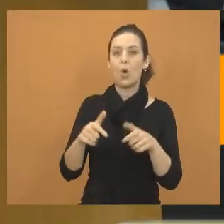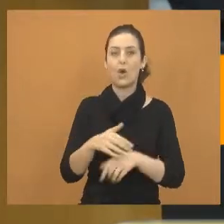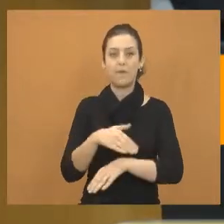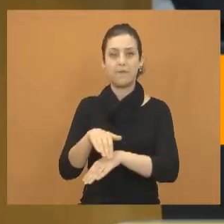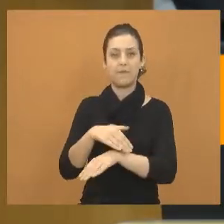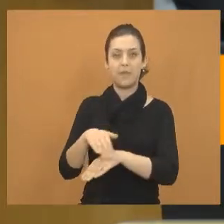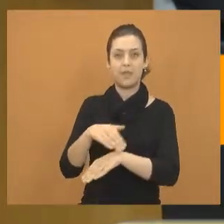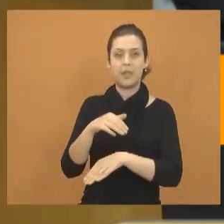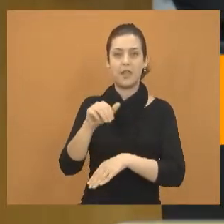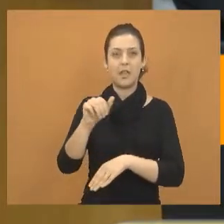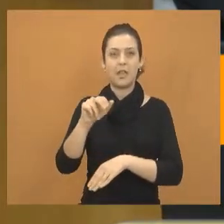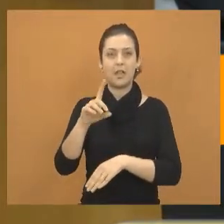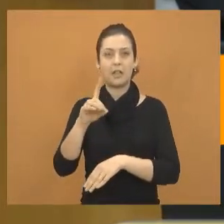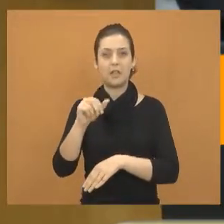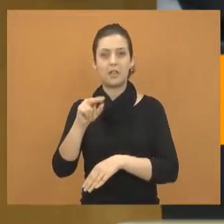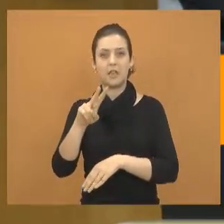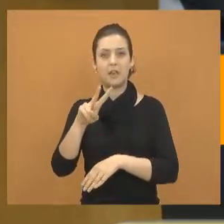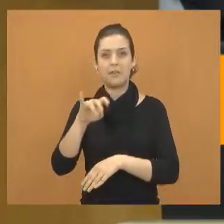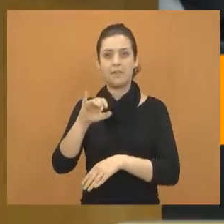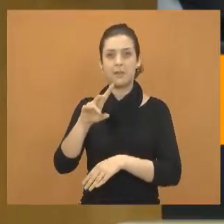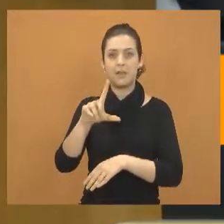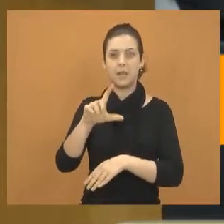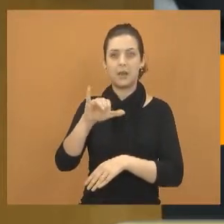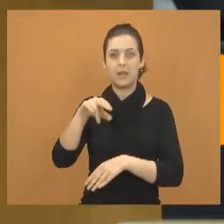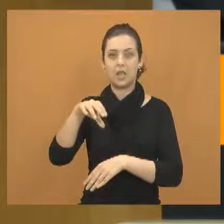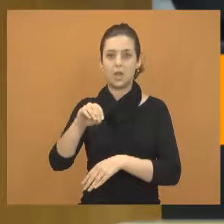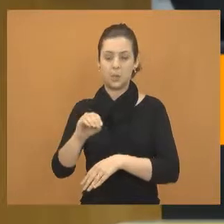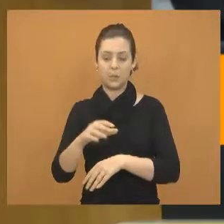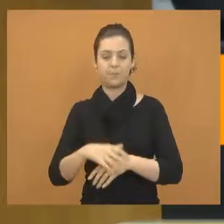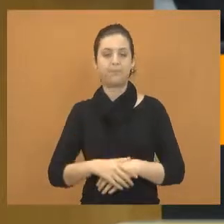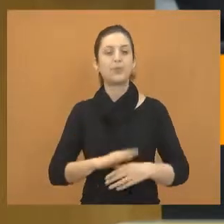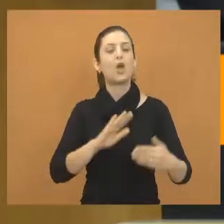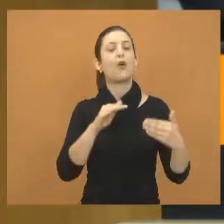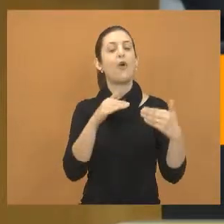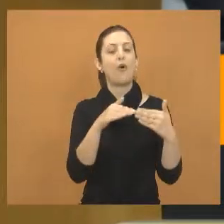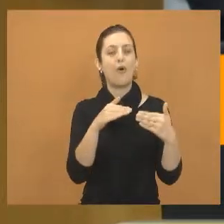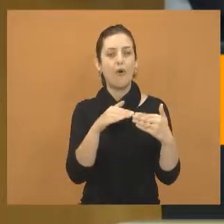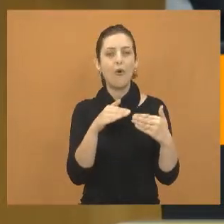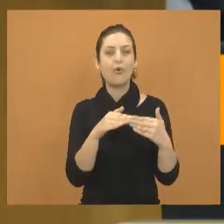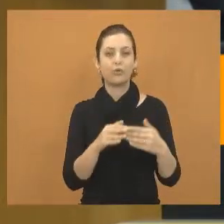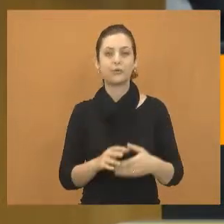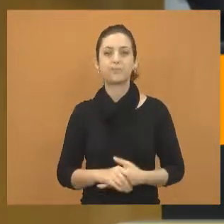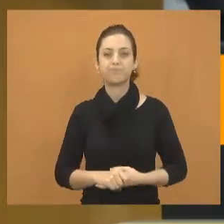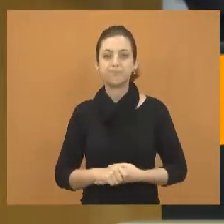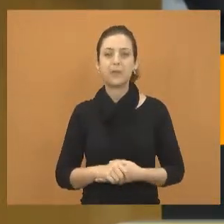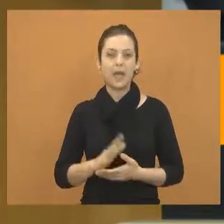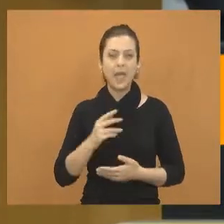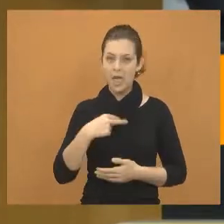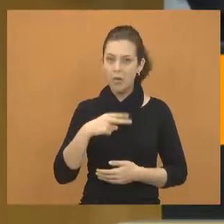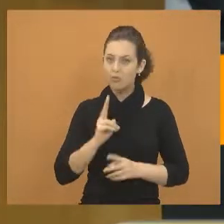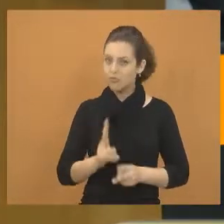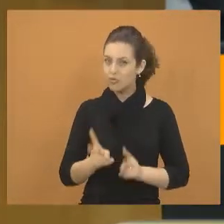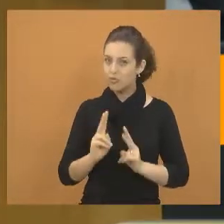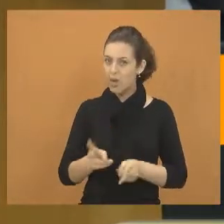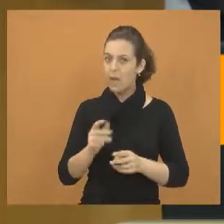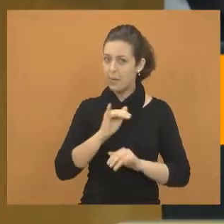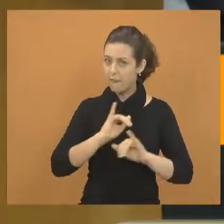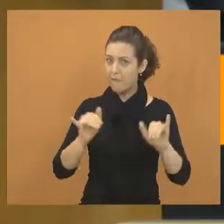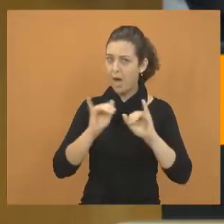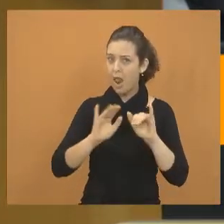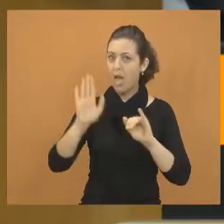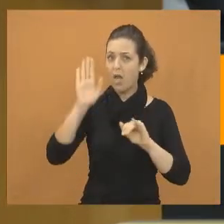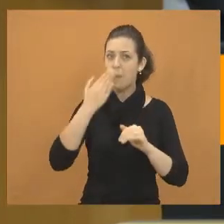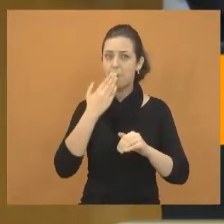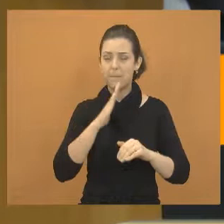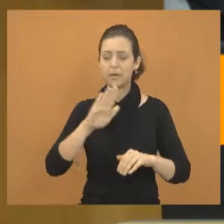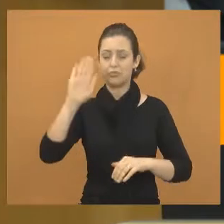na Avenida da Avelino. Concordo que a situação sempre disse isso na minha campanha e vou brigar muito nos